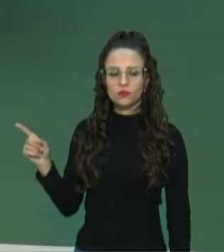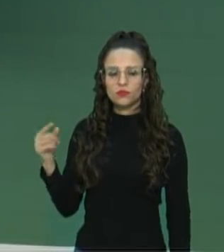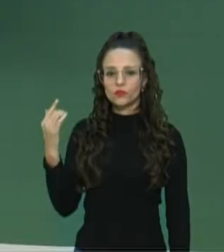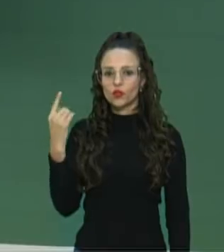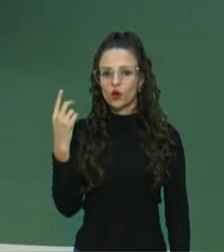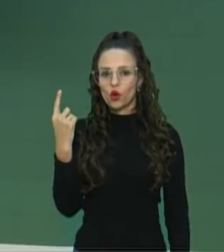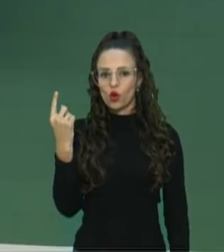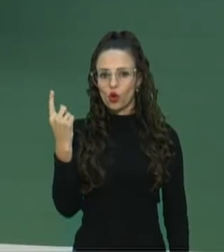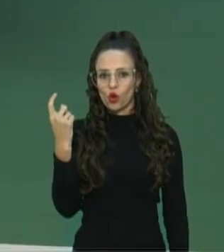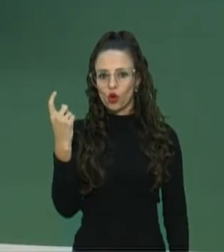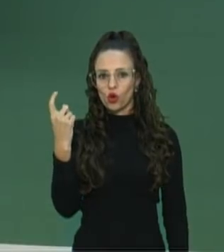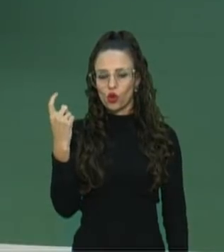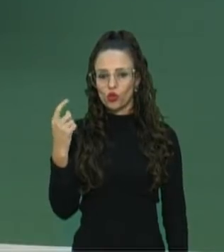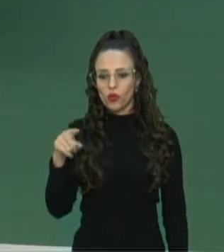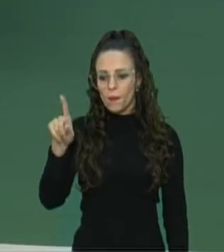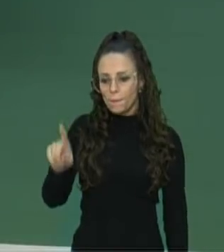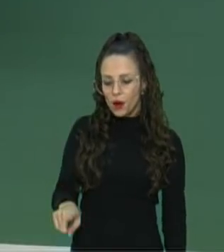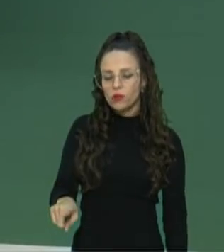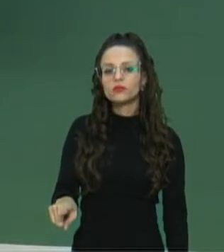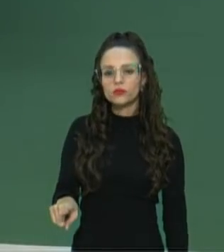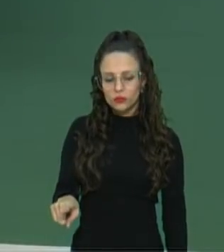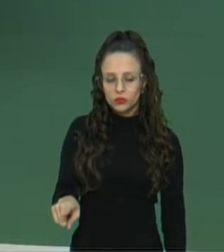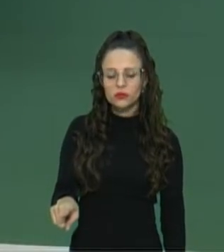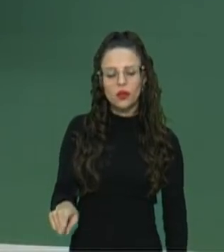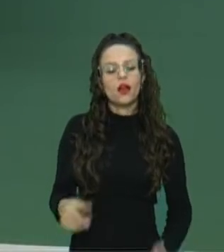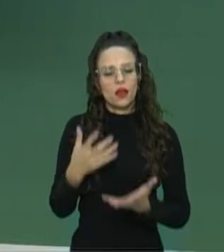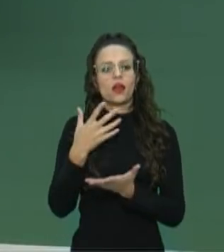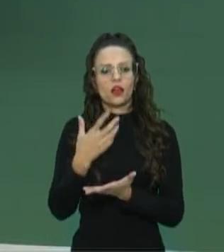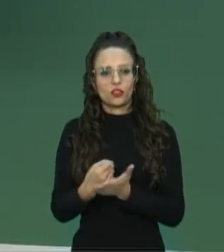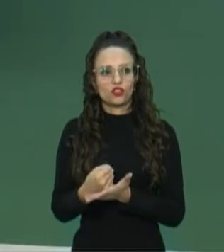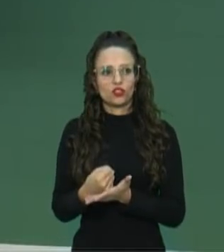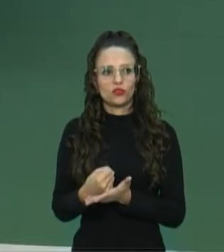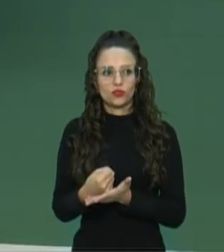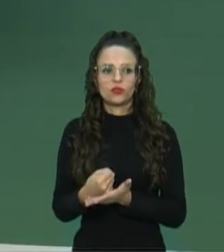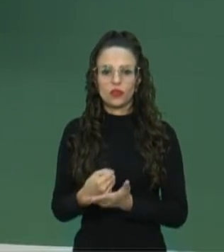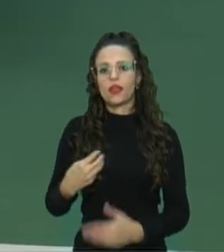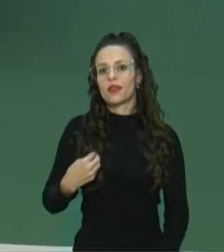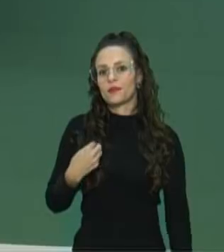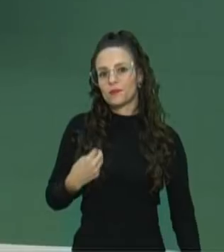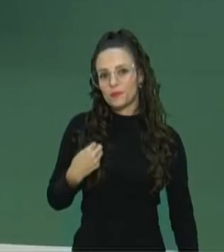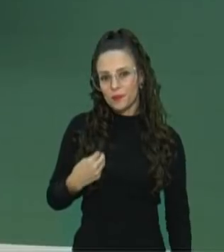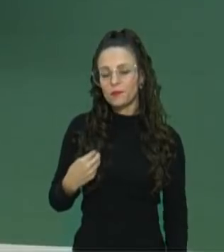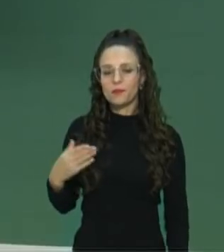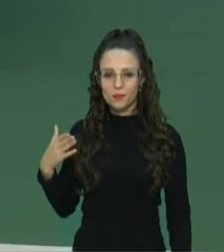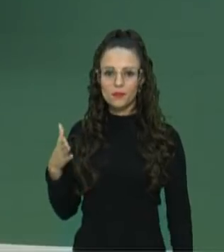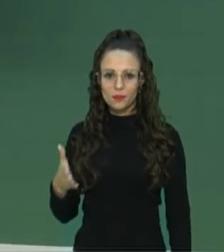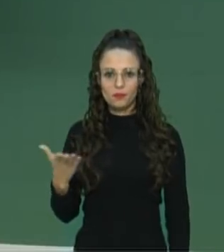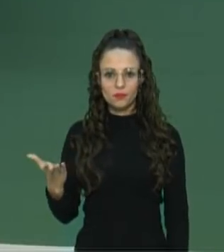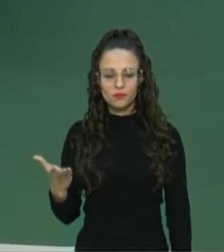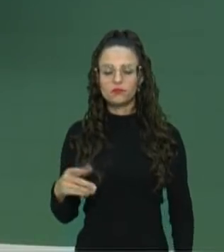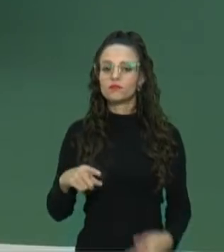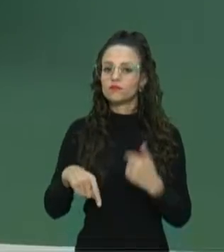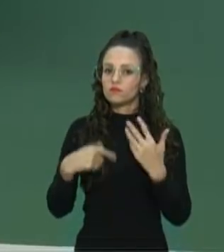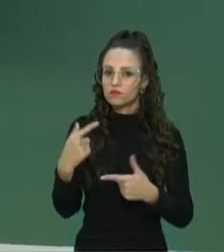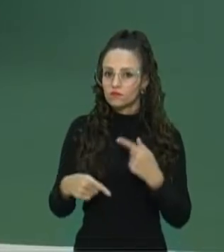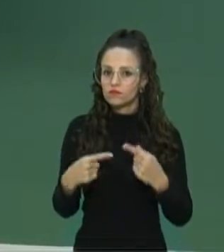atleta, né? Tá o chip, ele passa por aquele ponto de controle, encosta ali e registra a sua passagem para ali. Ao final